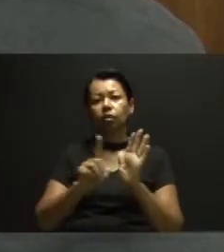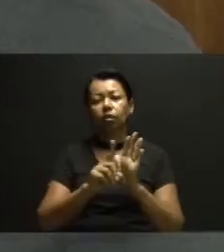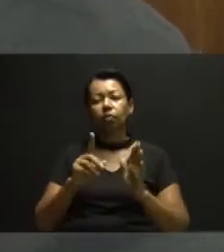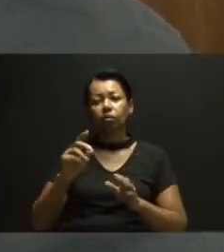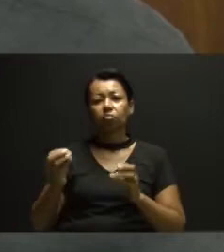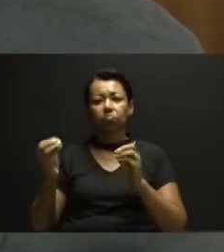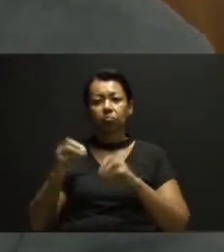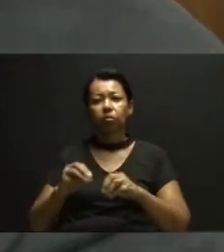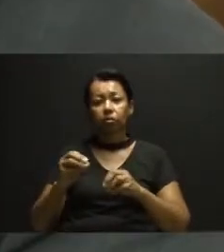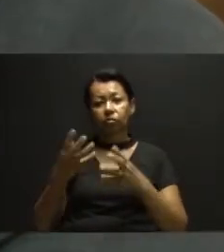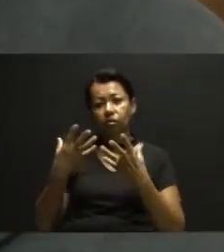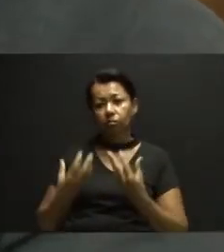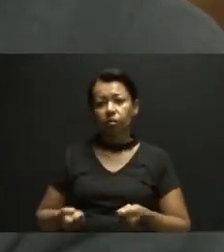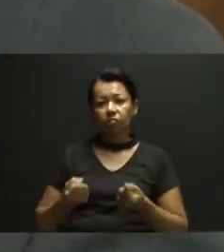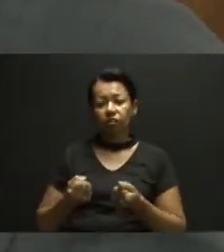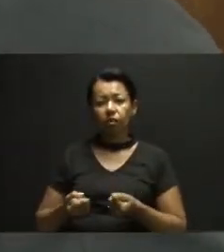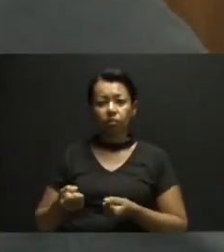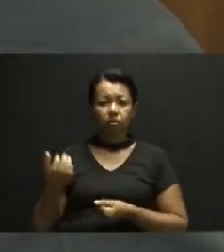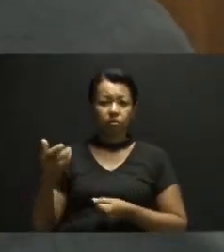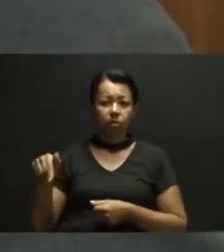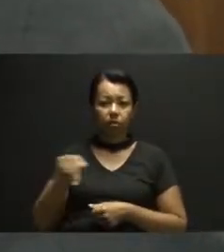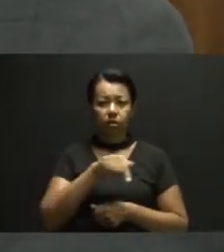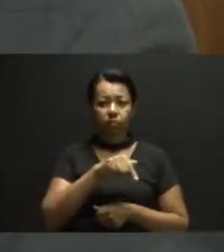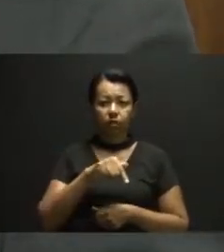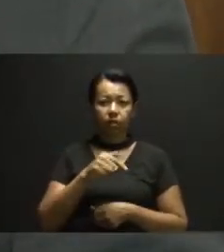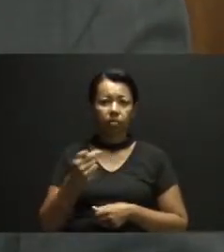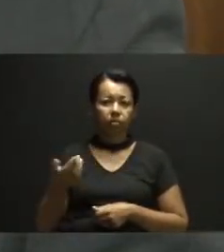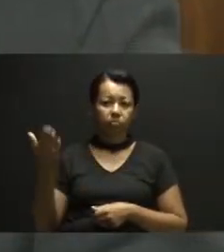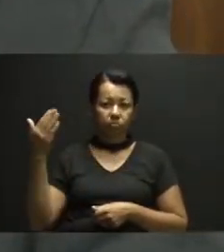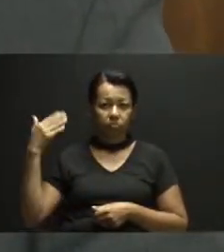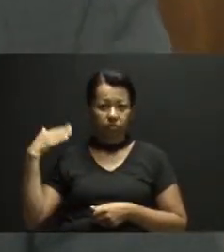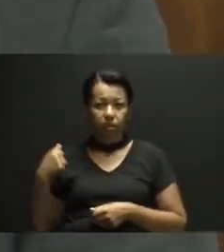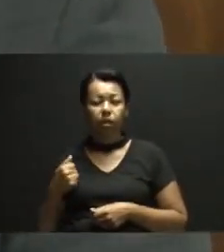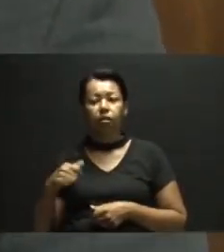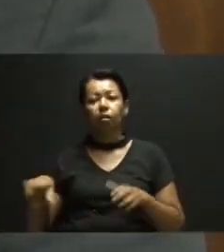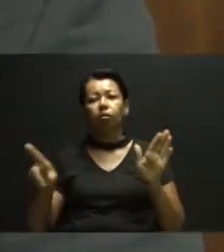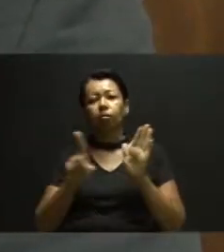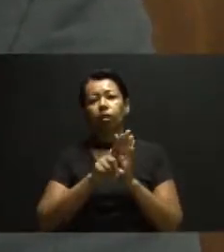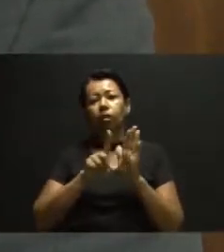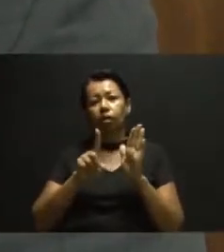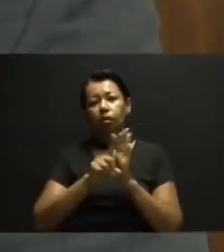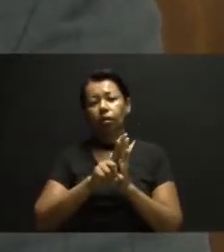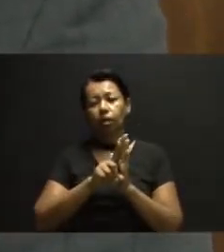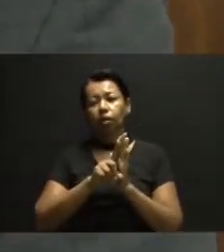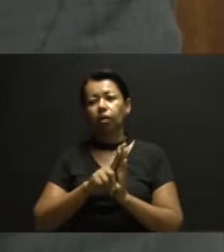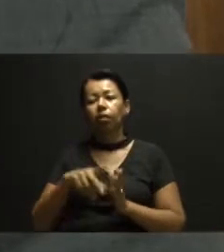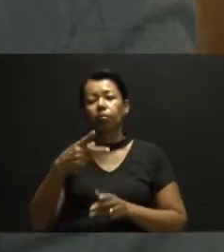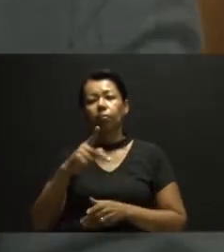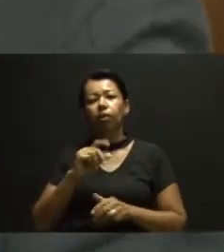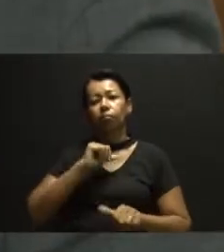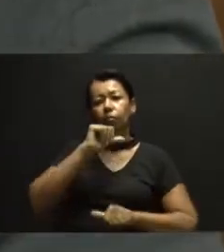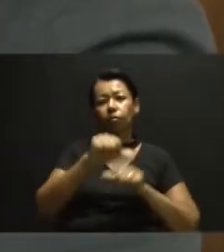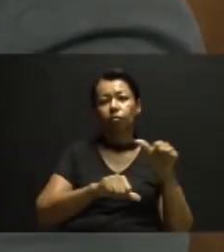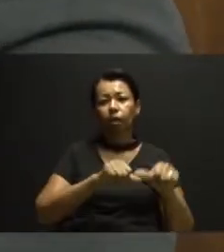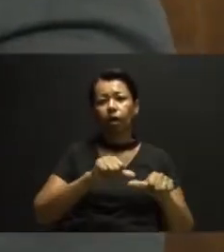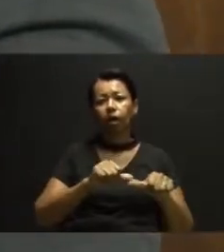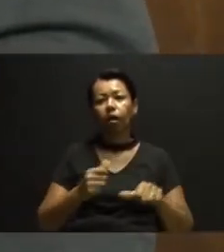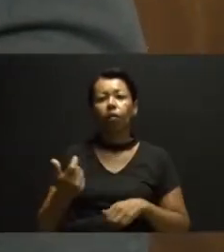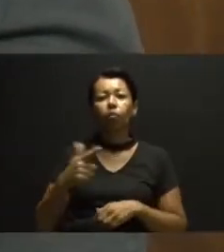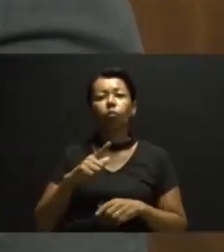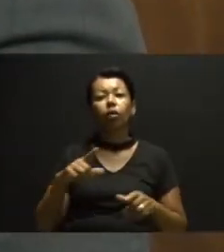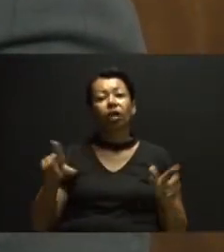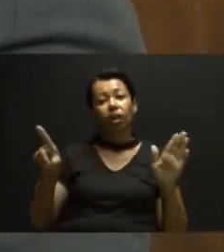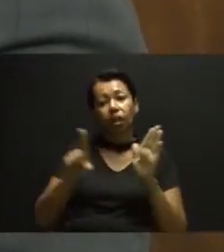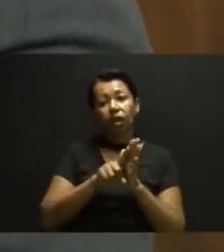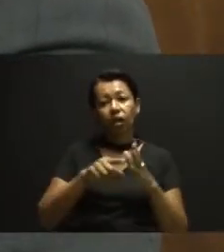colocar agora foi aprovada na retração na semana retrasada que é uma lei ordinária para alterar uma lei complementar